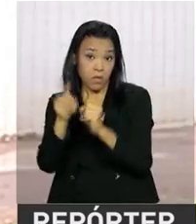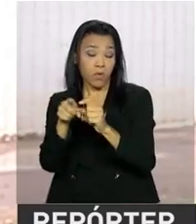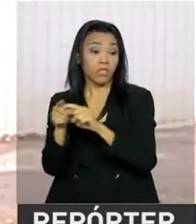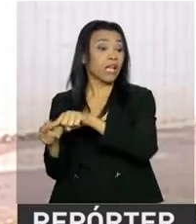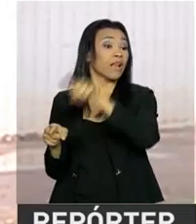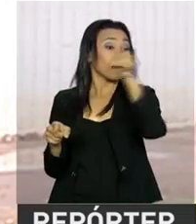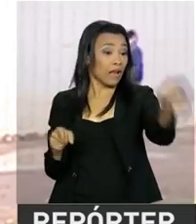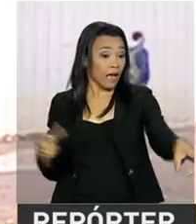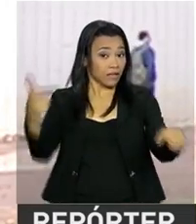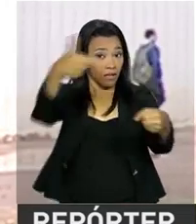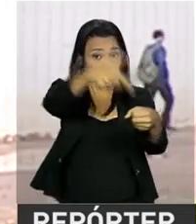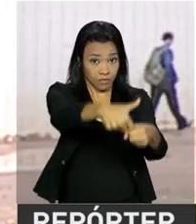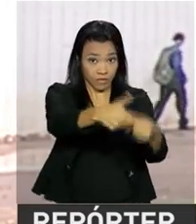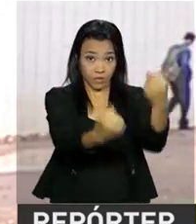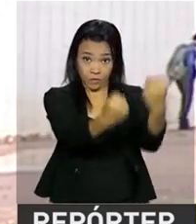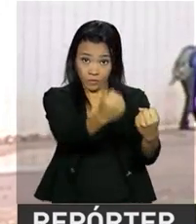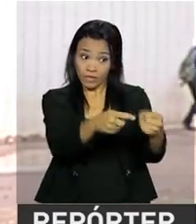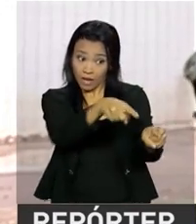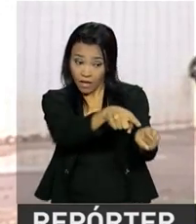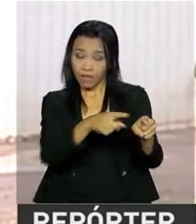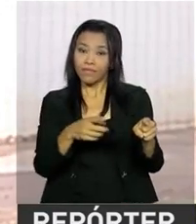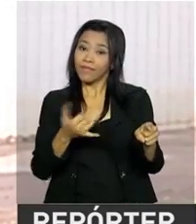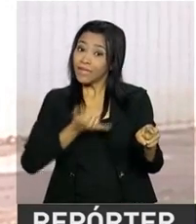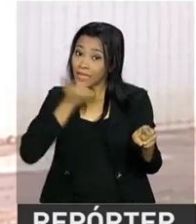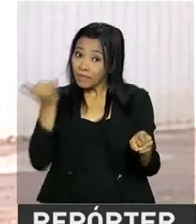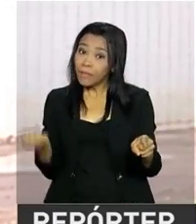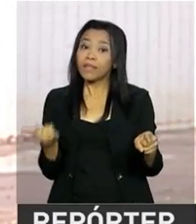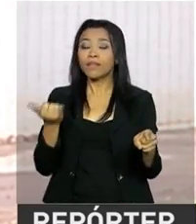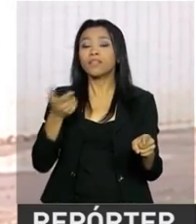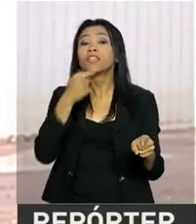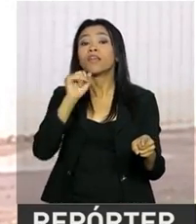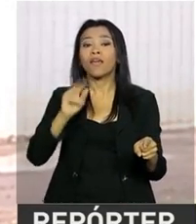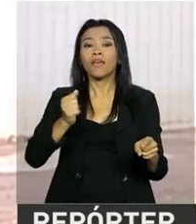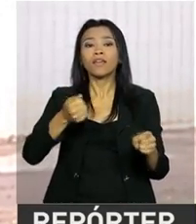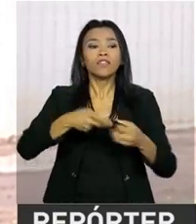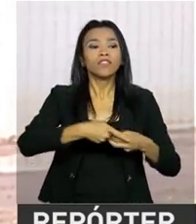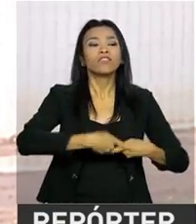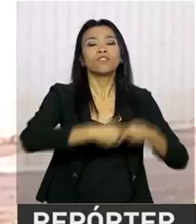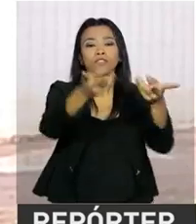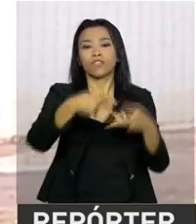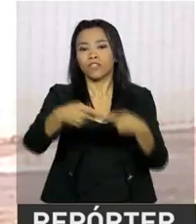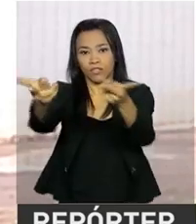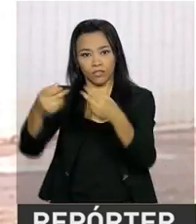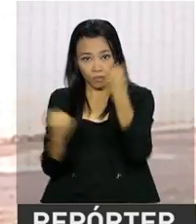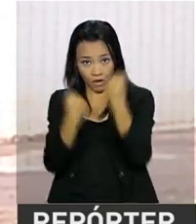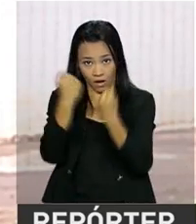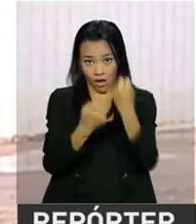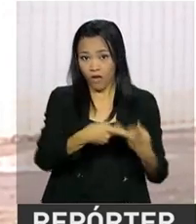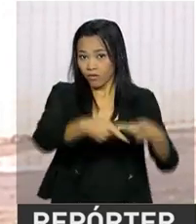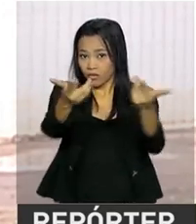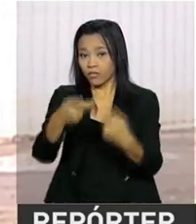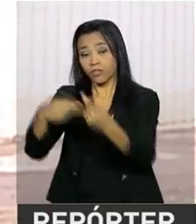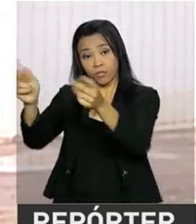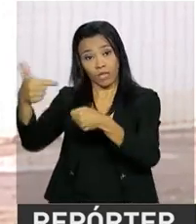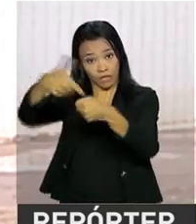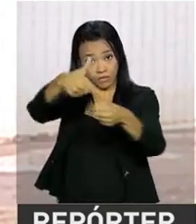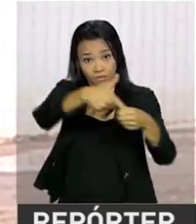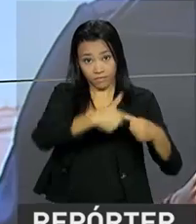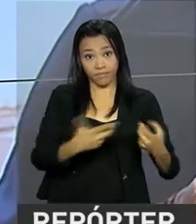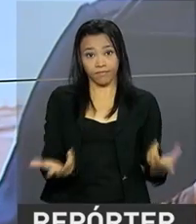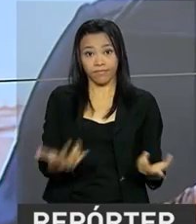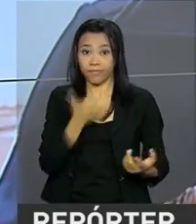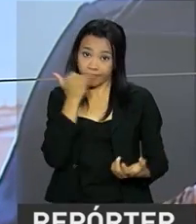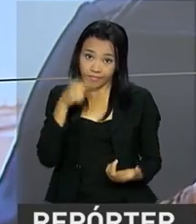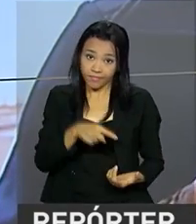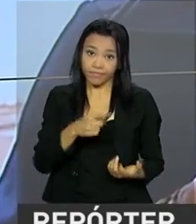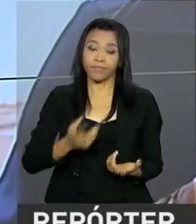preço final ao consumidor, isso vai depender das distribuidoras e dos postos de combustíveis. Volto com você, Leandro. Tá ok,